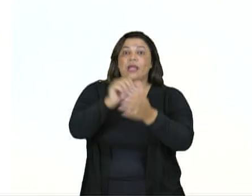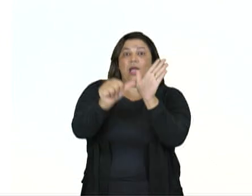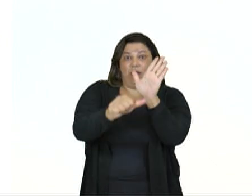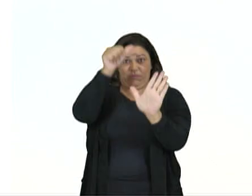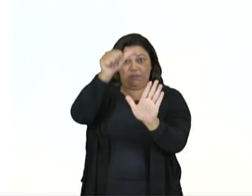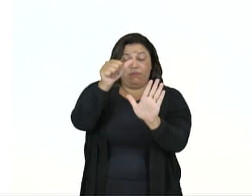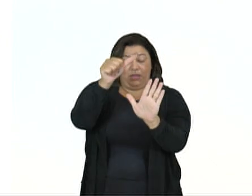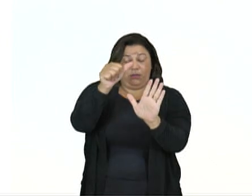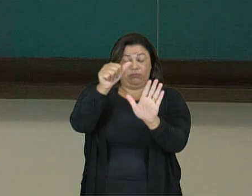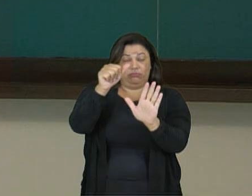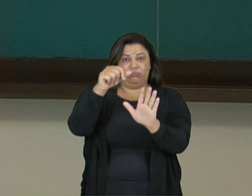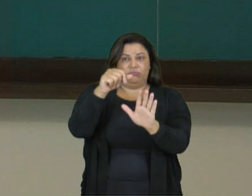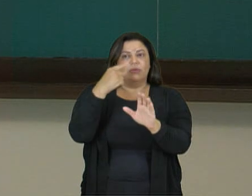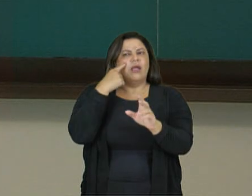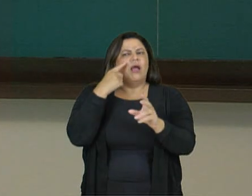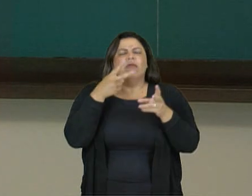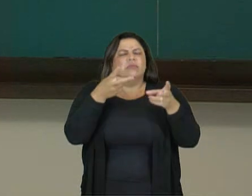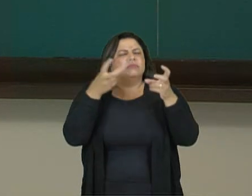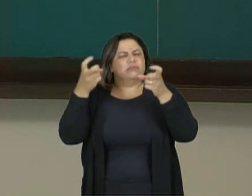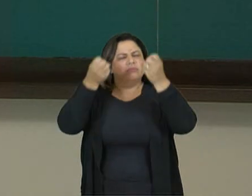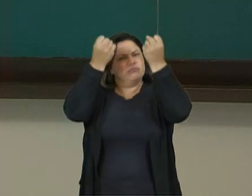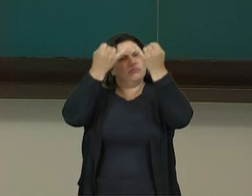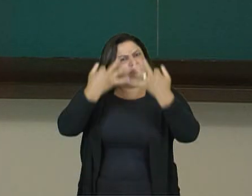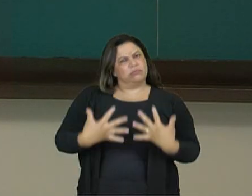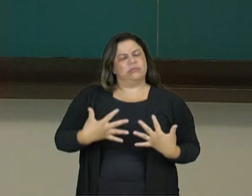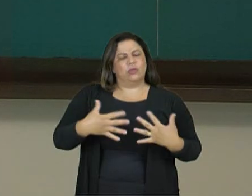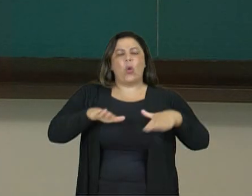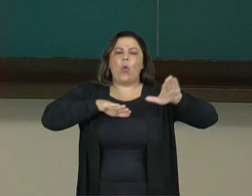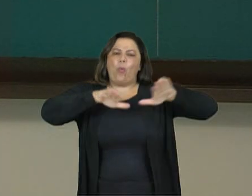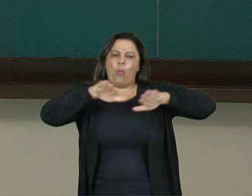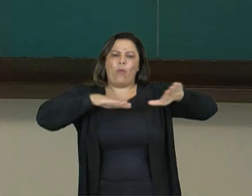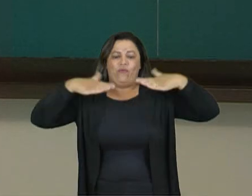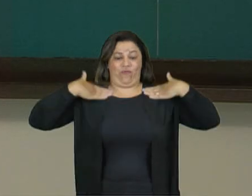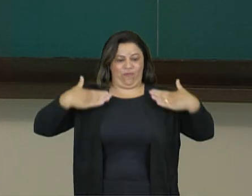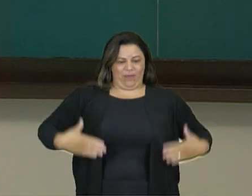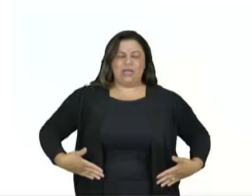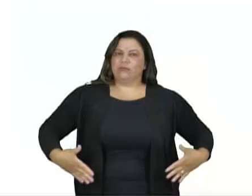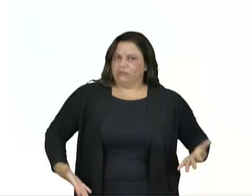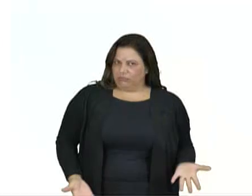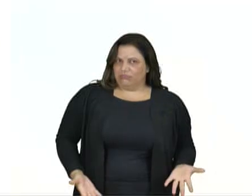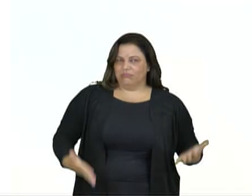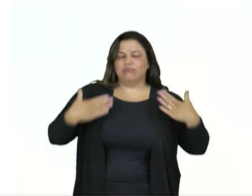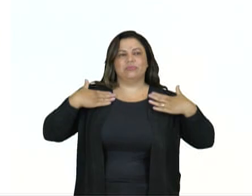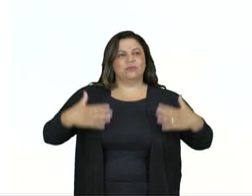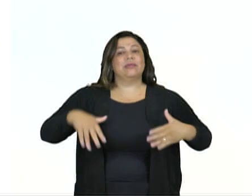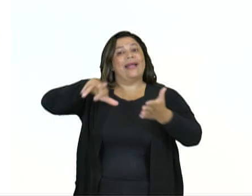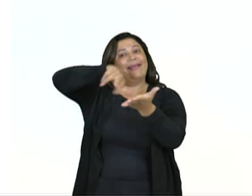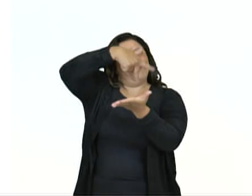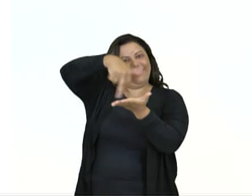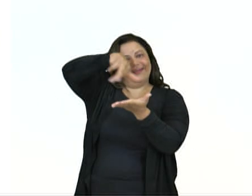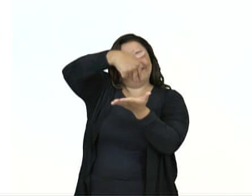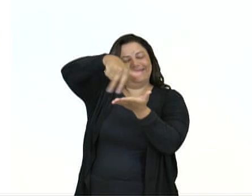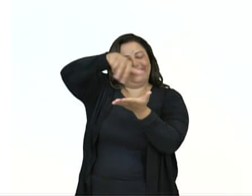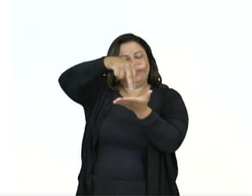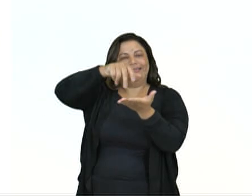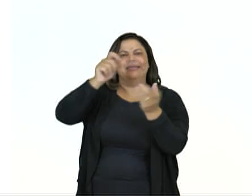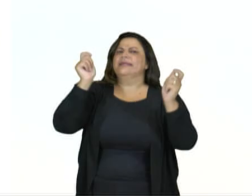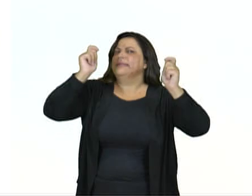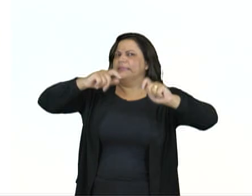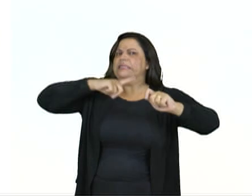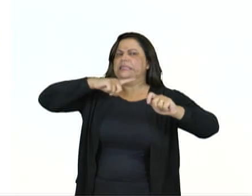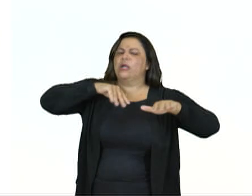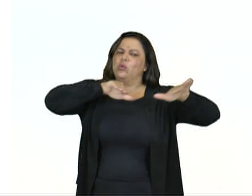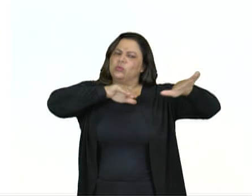Primeiro, nós vamos falar sobre o movimento corporal. Na dança, refere-se aos